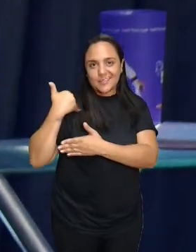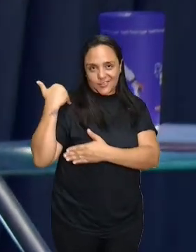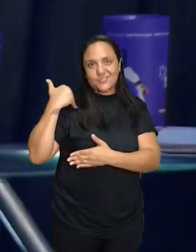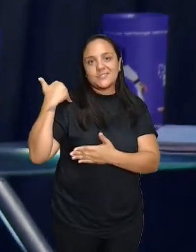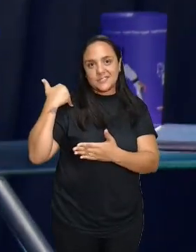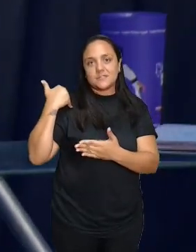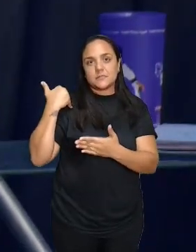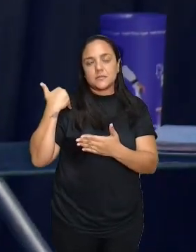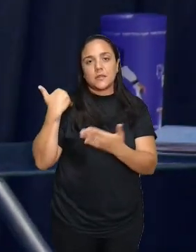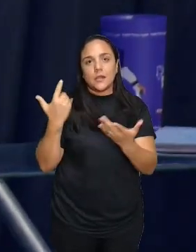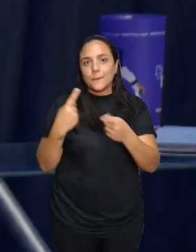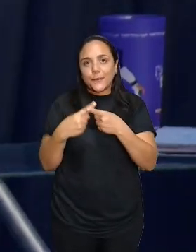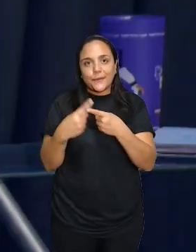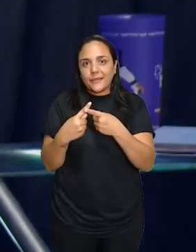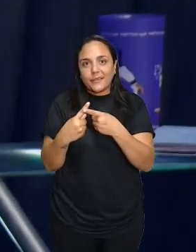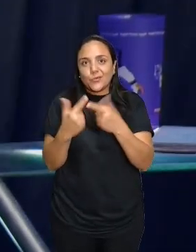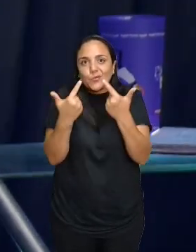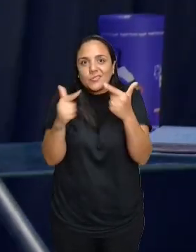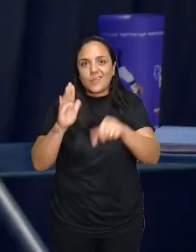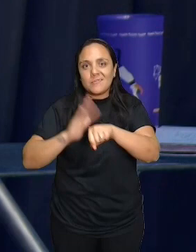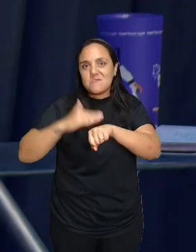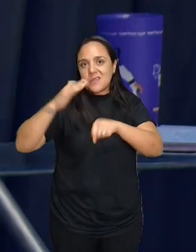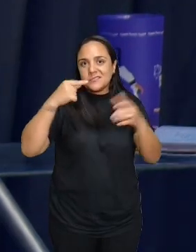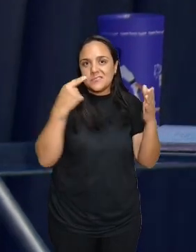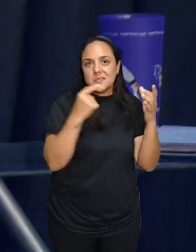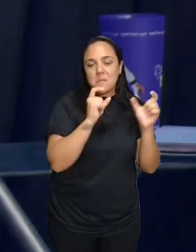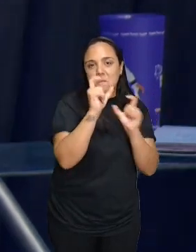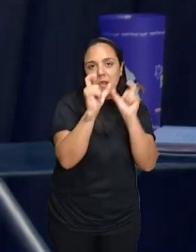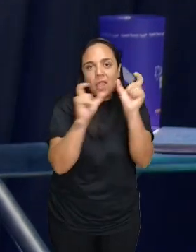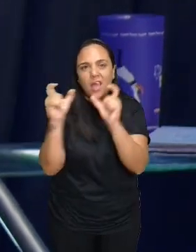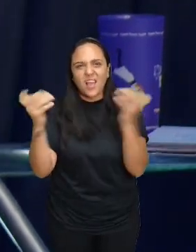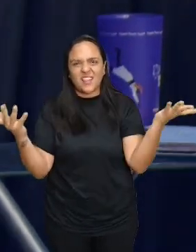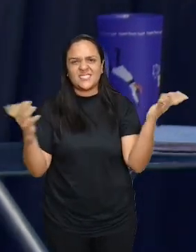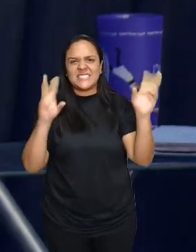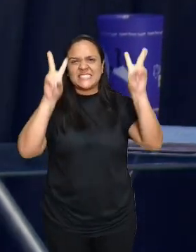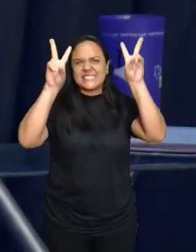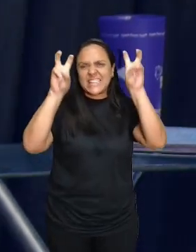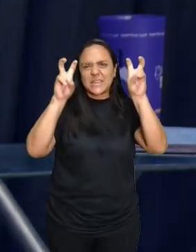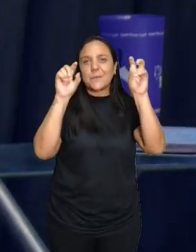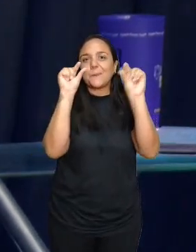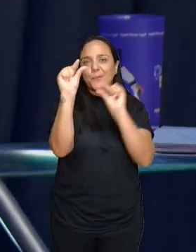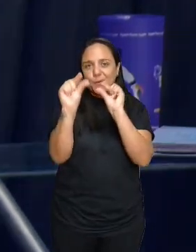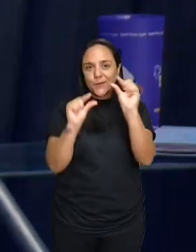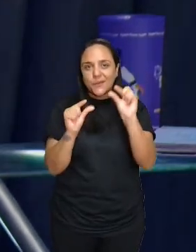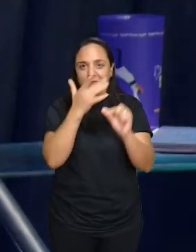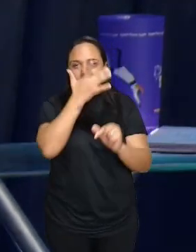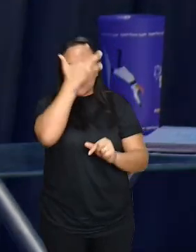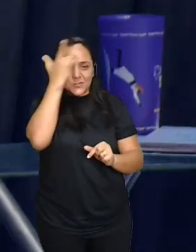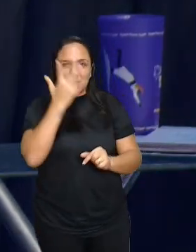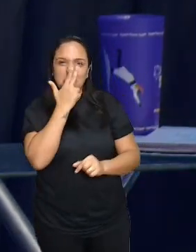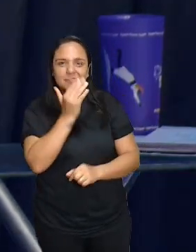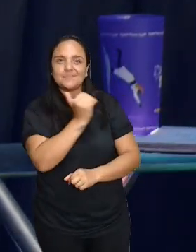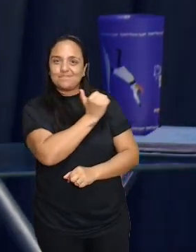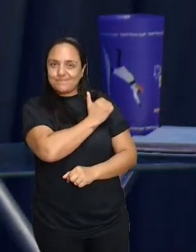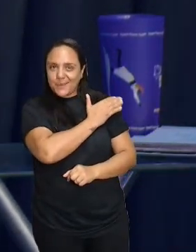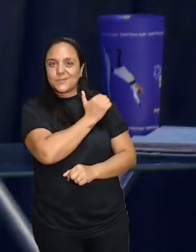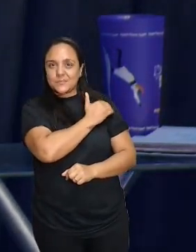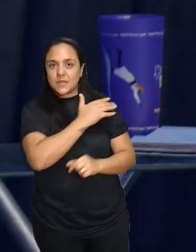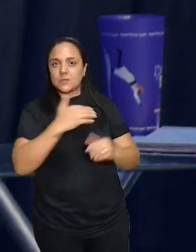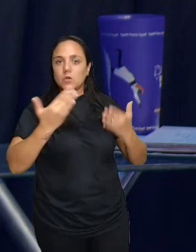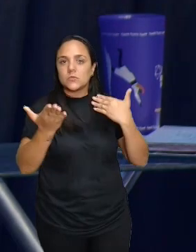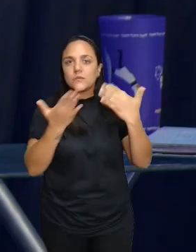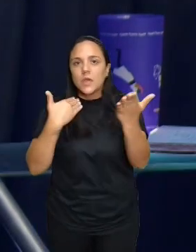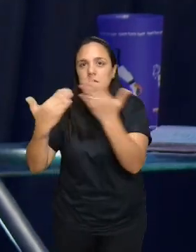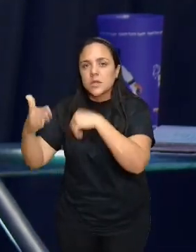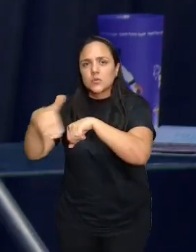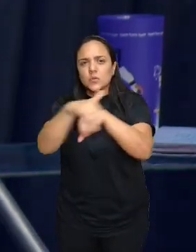pouco falado, a gente vê que não se fala muito, tem muito estereótipo, então espero que com essa nossa conversa a gente consiga